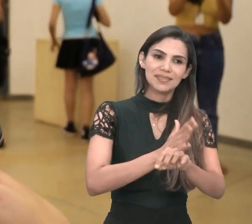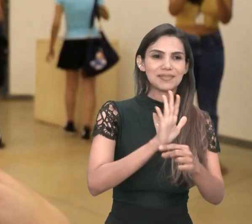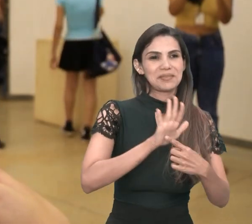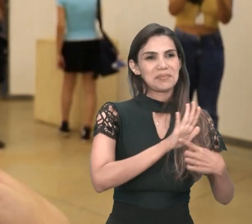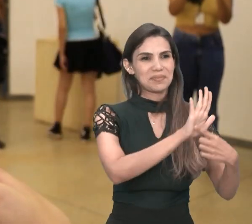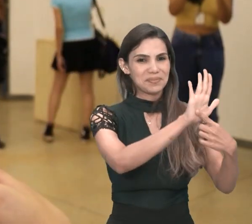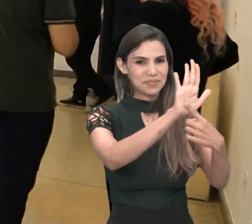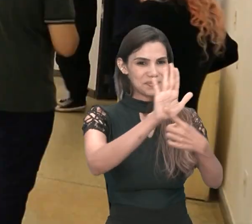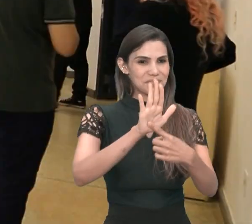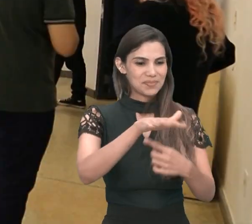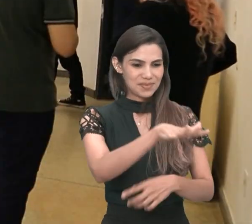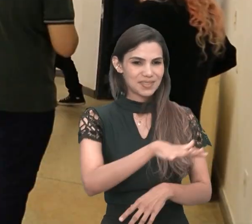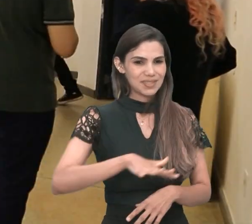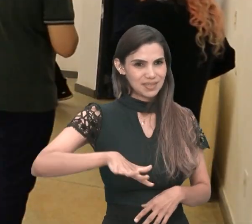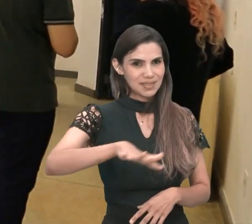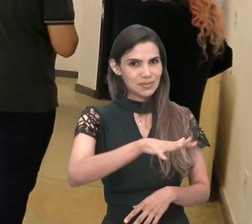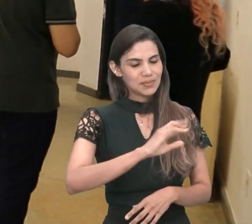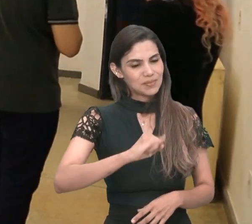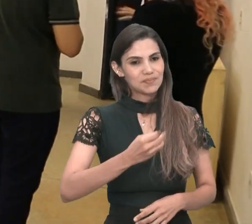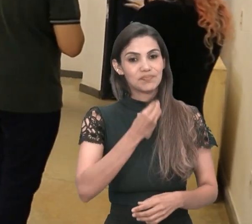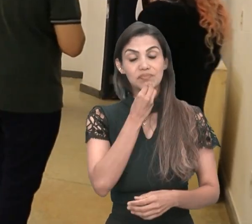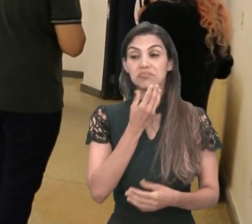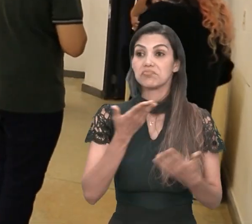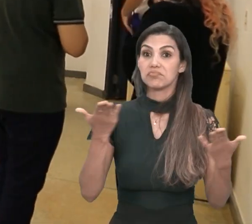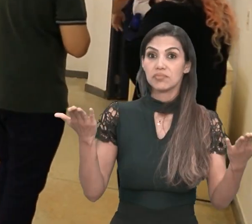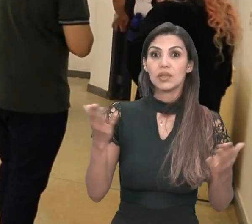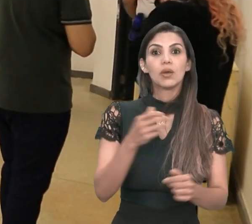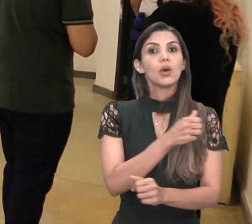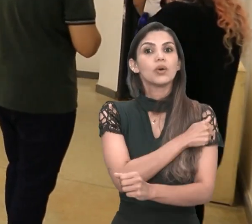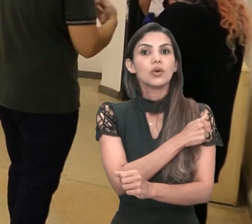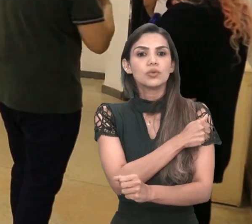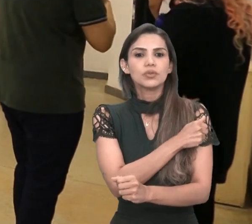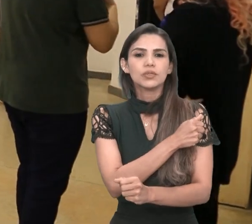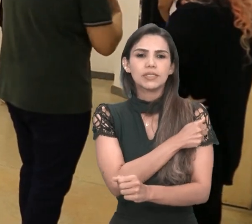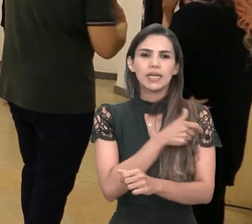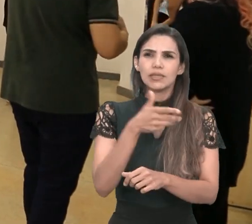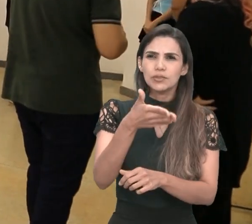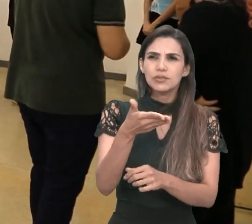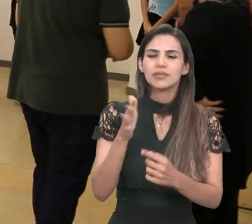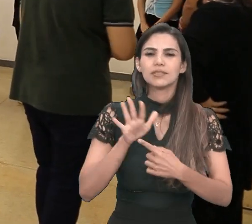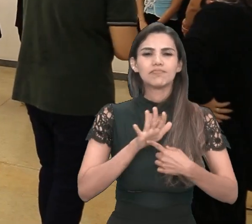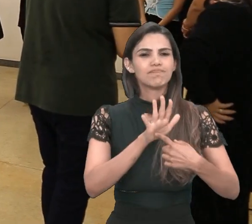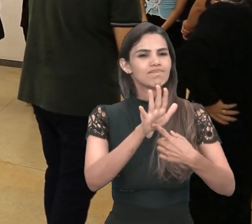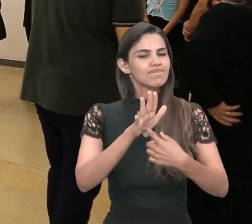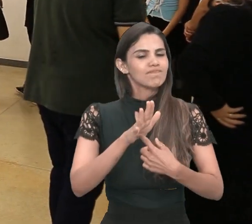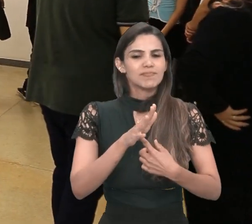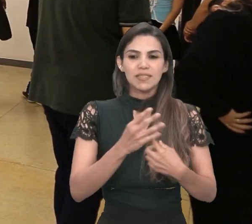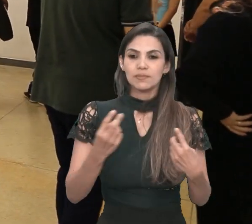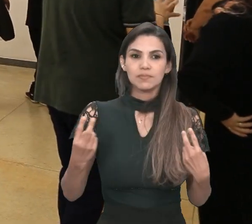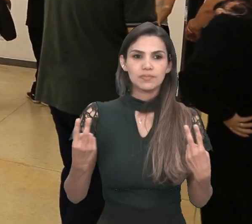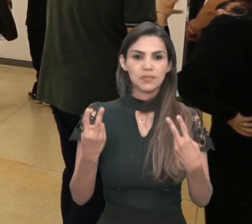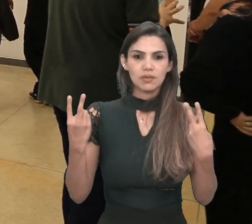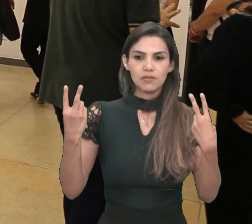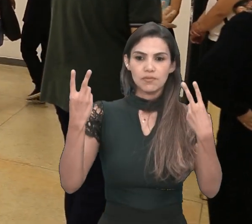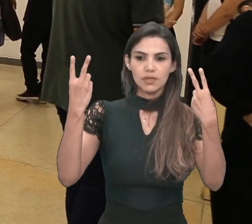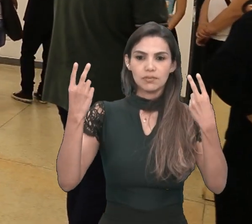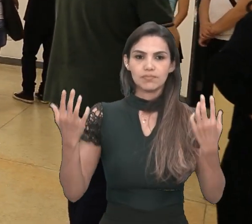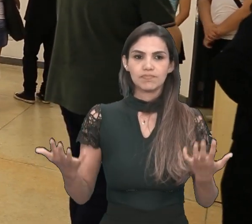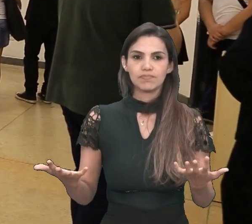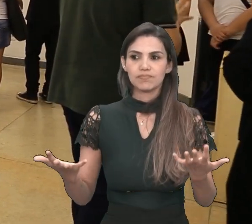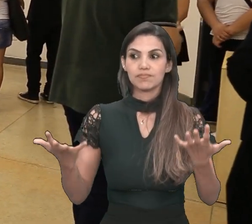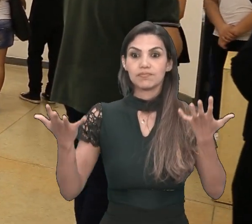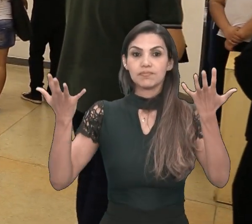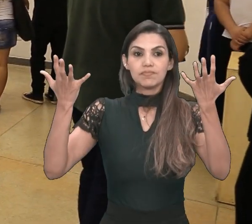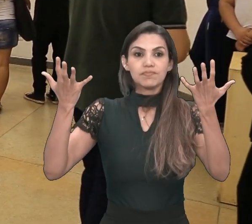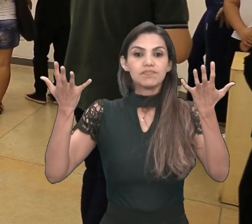né, como laboratório. Segundo os estudantes, a atividade enriquece o processo de aprendizagem e ajuda